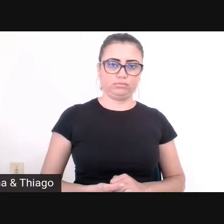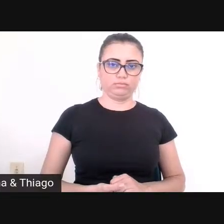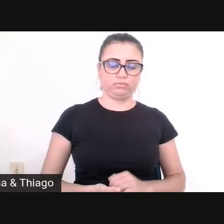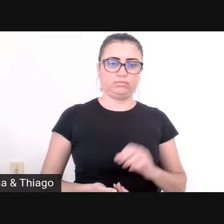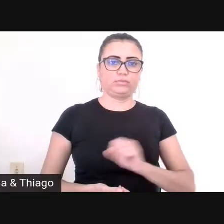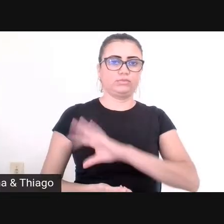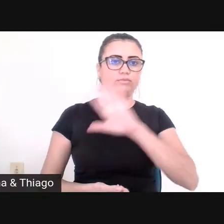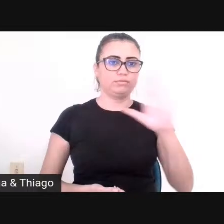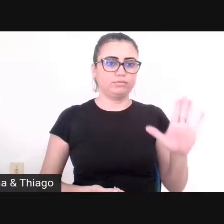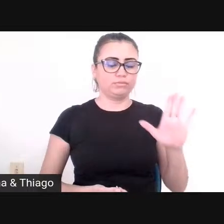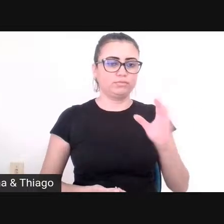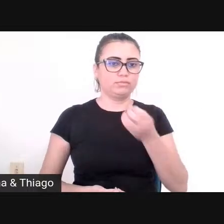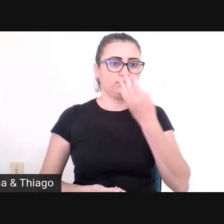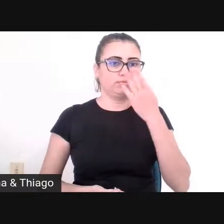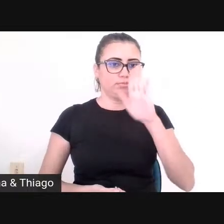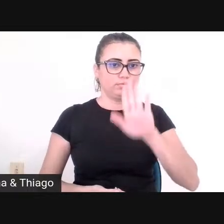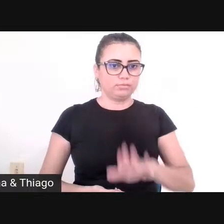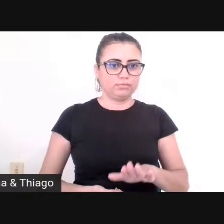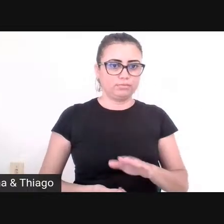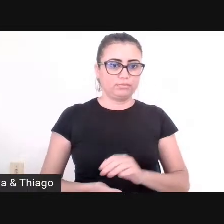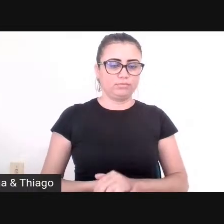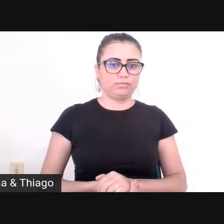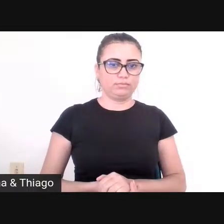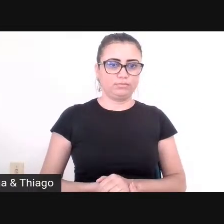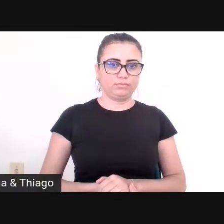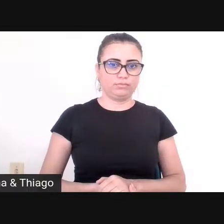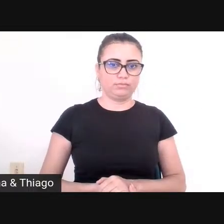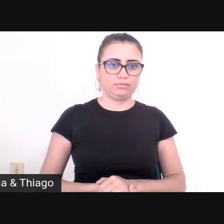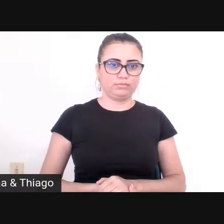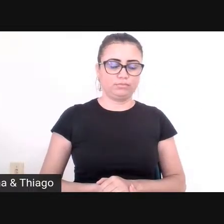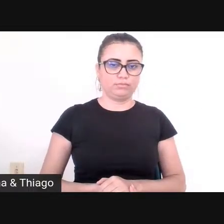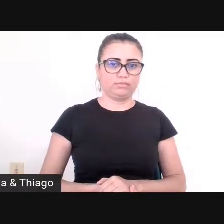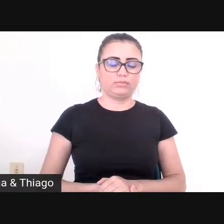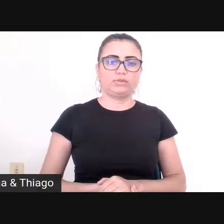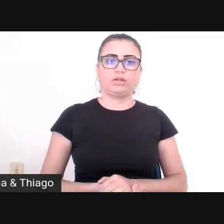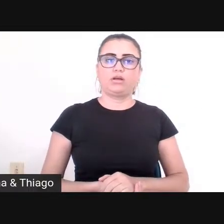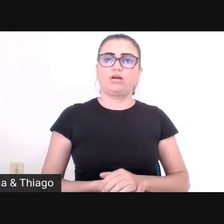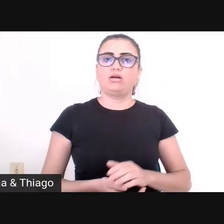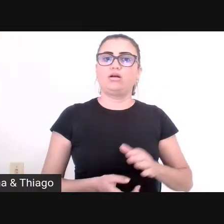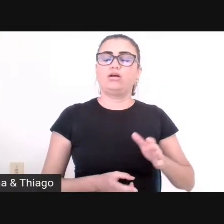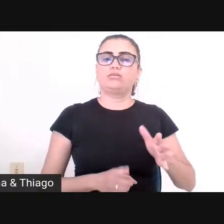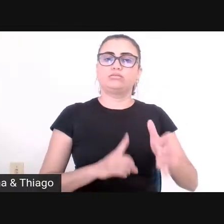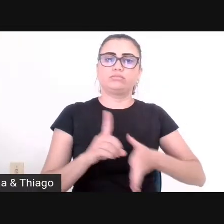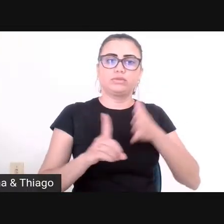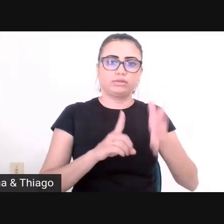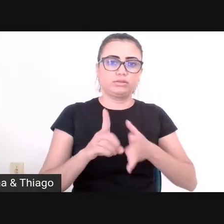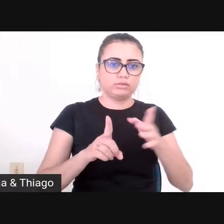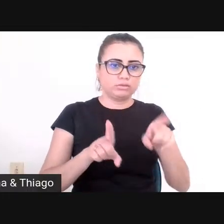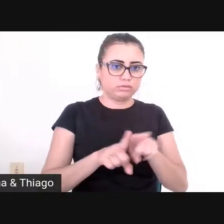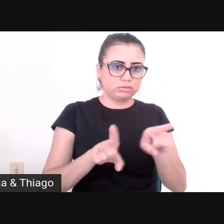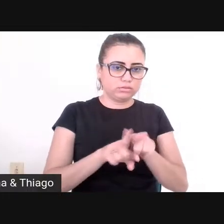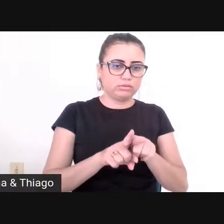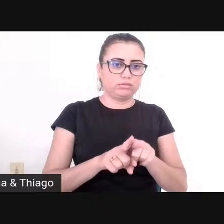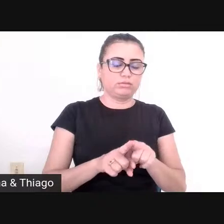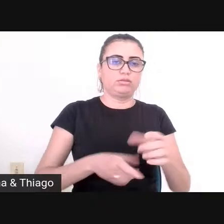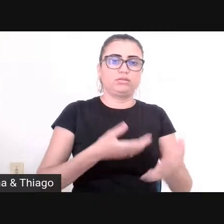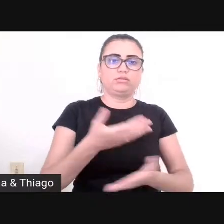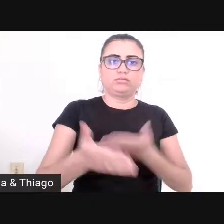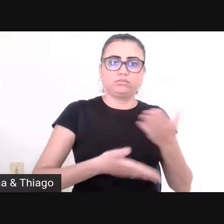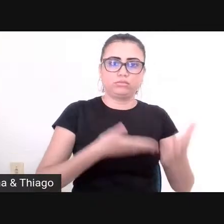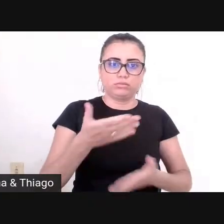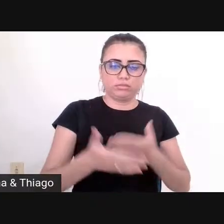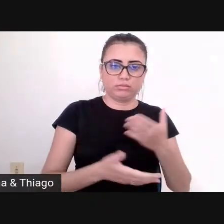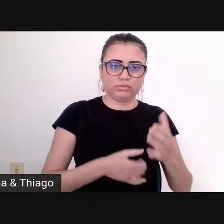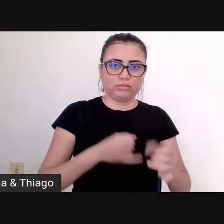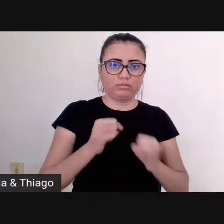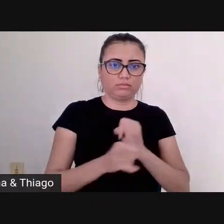Olá, pessoal, boa tarde. Aos palestrantes e aos participantes que já estão online aí com a gente,